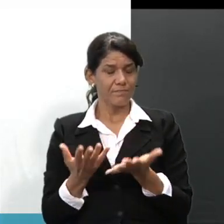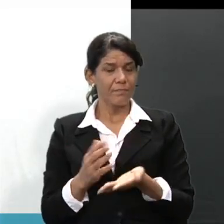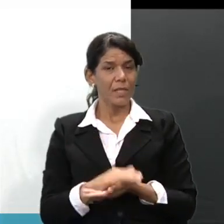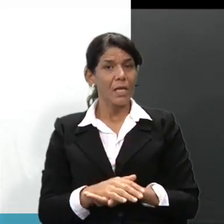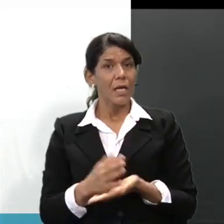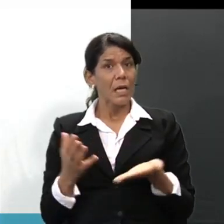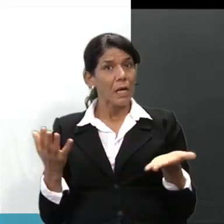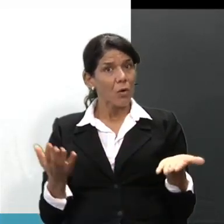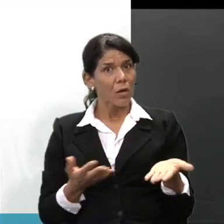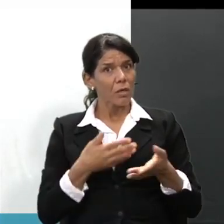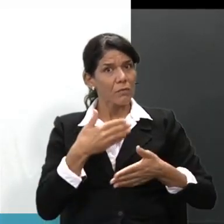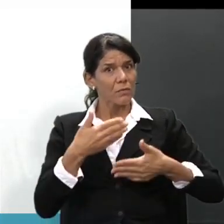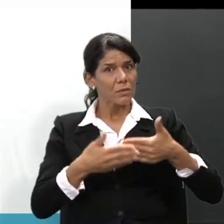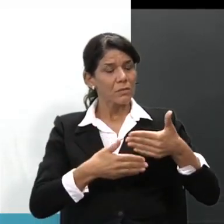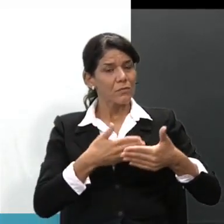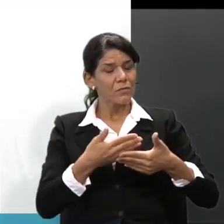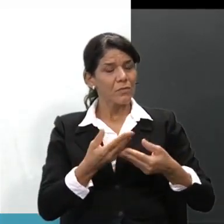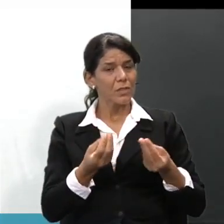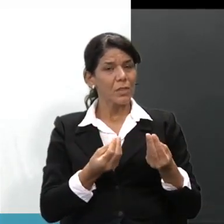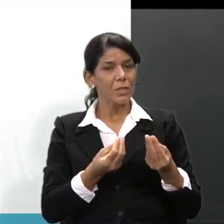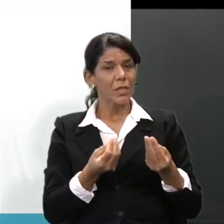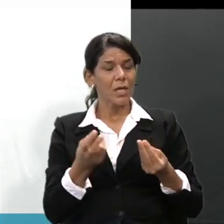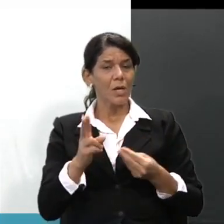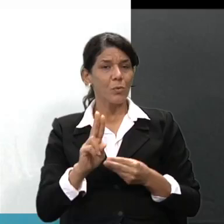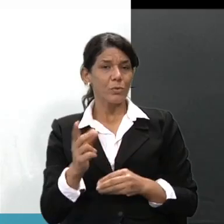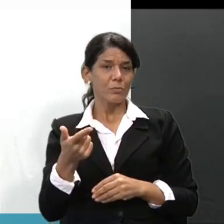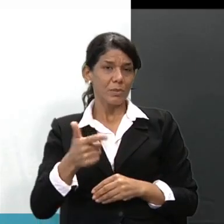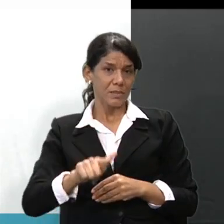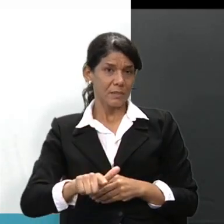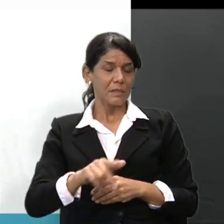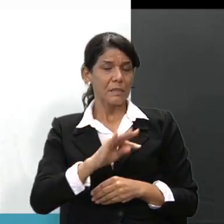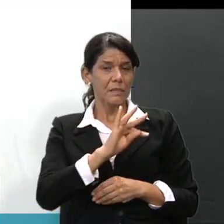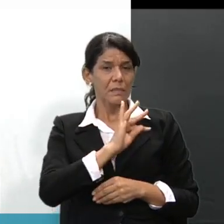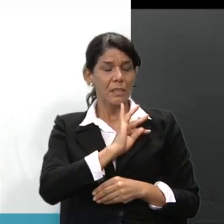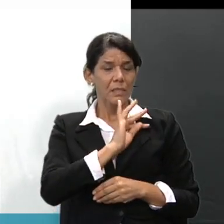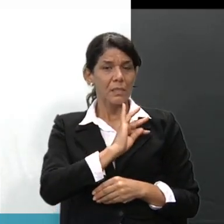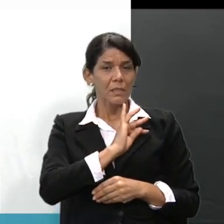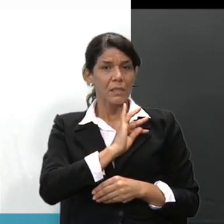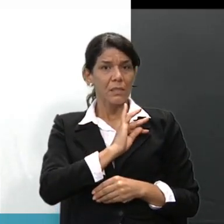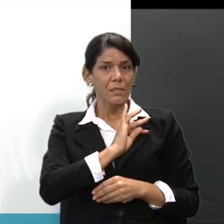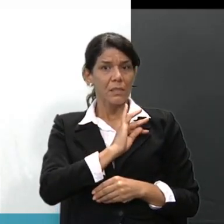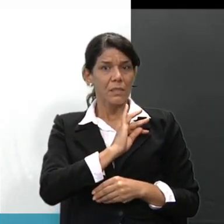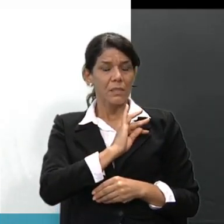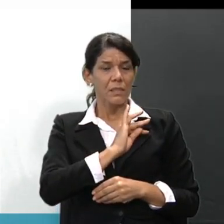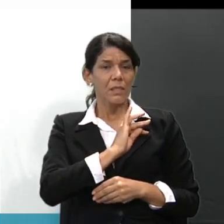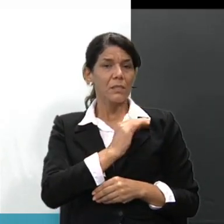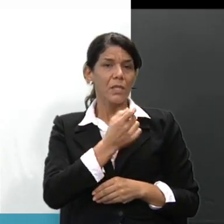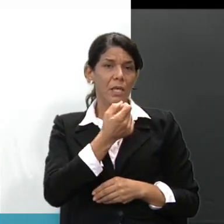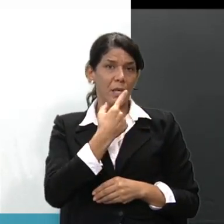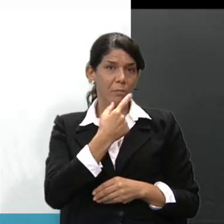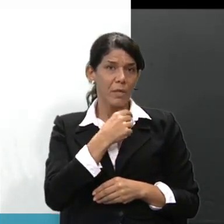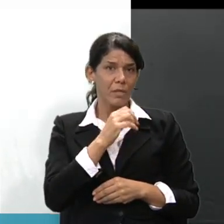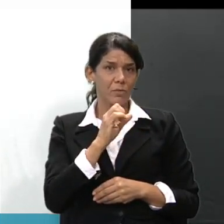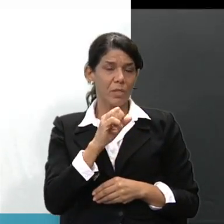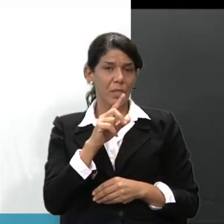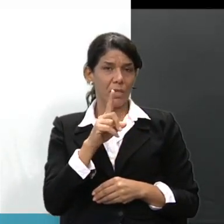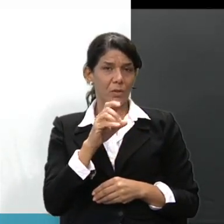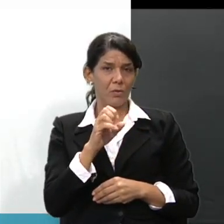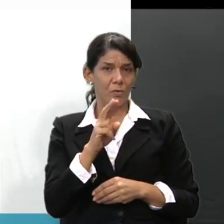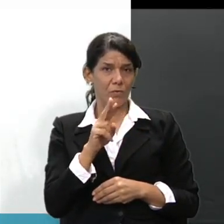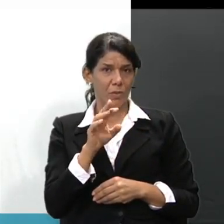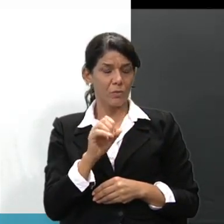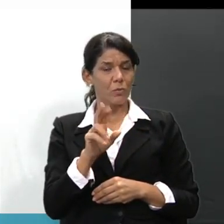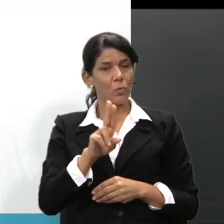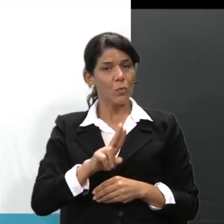Agora, nós vamos desenvolver a última técnica, que é a técnica de administração de medicamento endovenoso. Nós